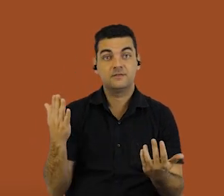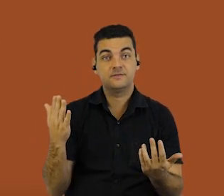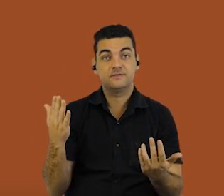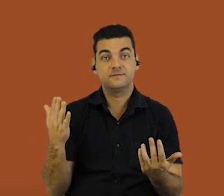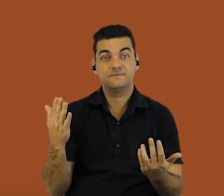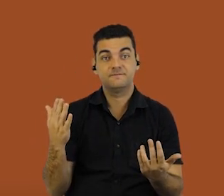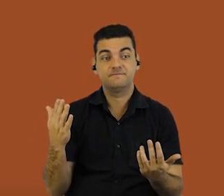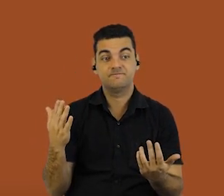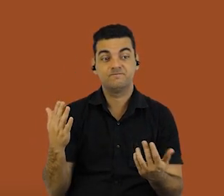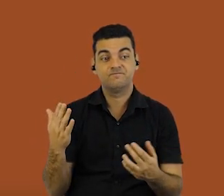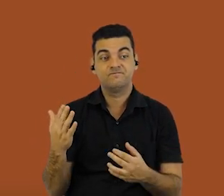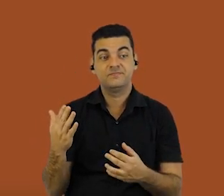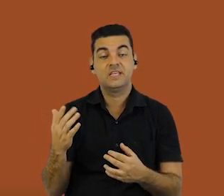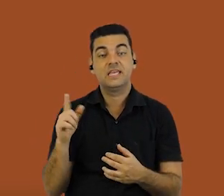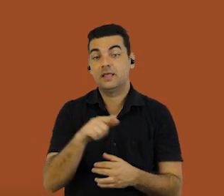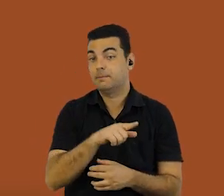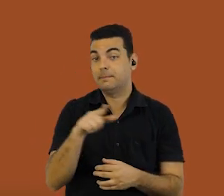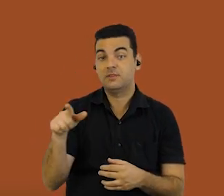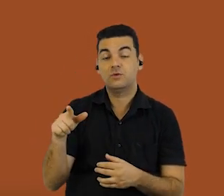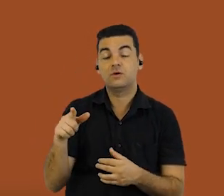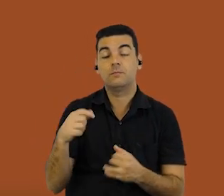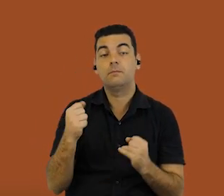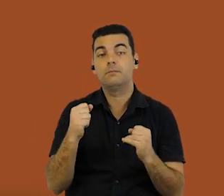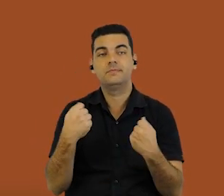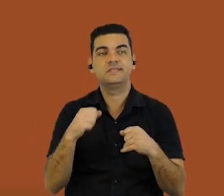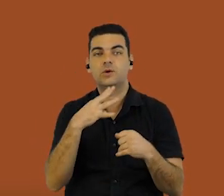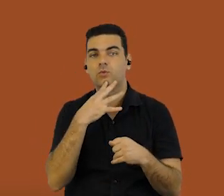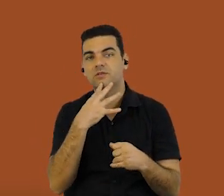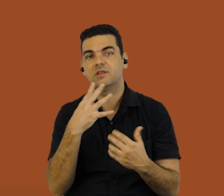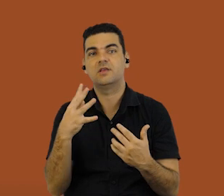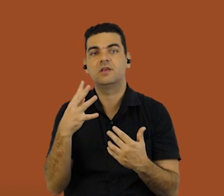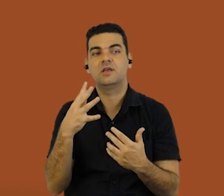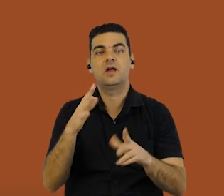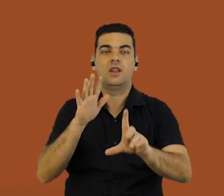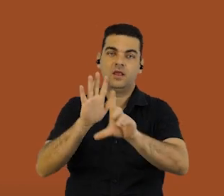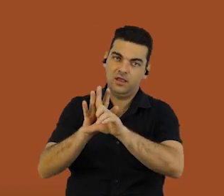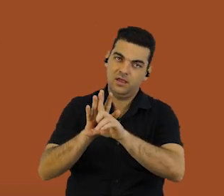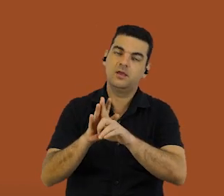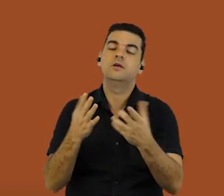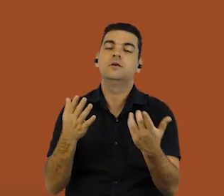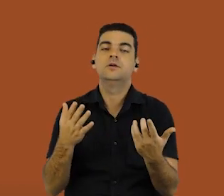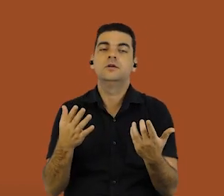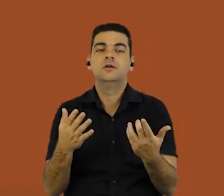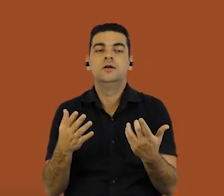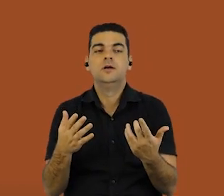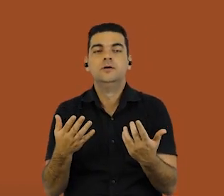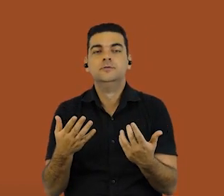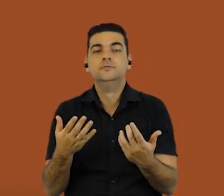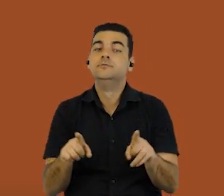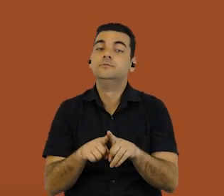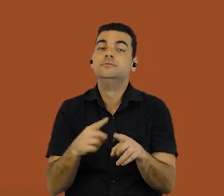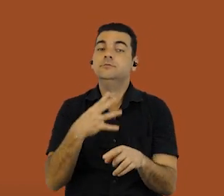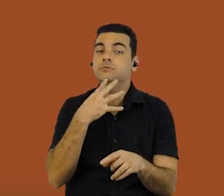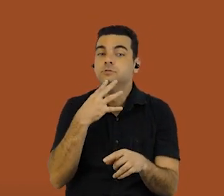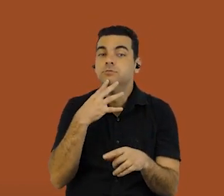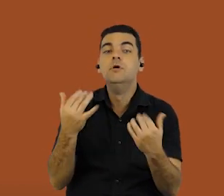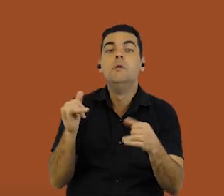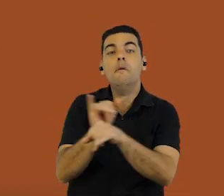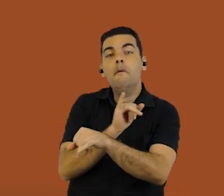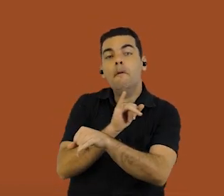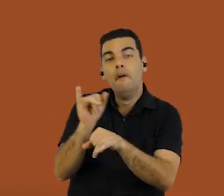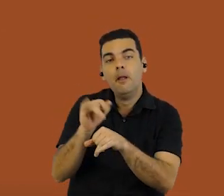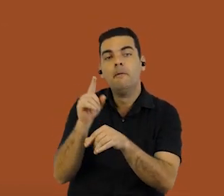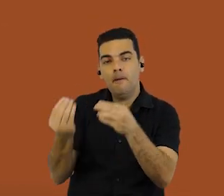está caminhando para que mais pessoas conheçam a lei e conheçam o mecanismo